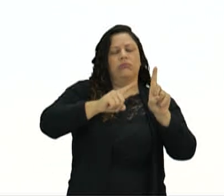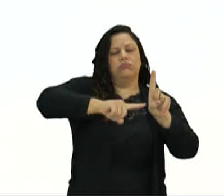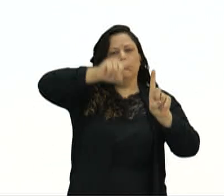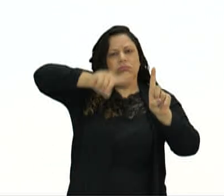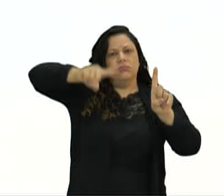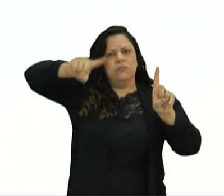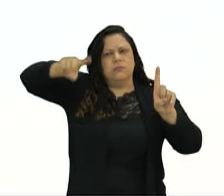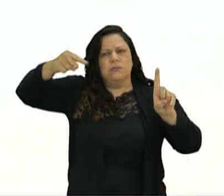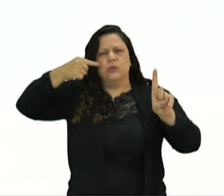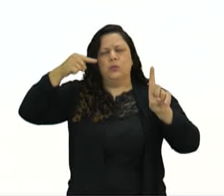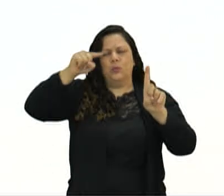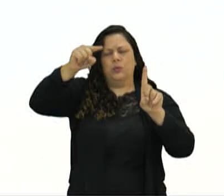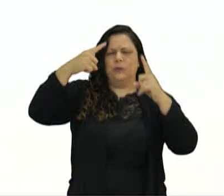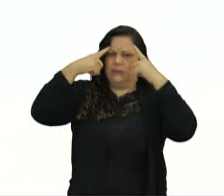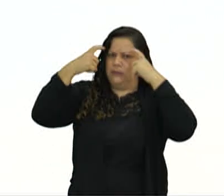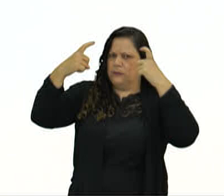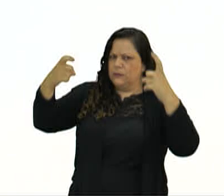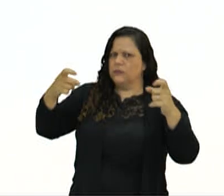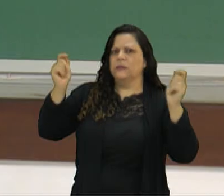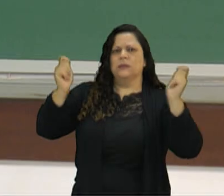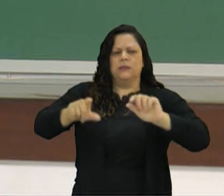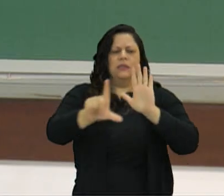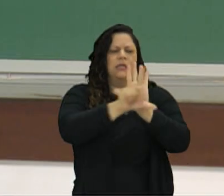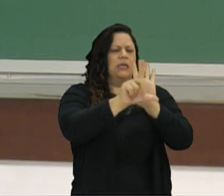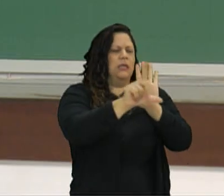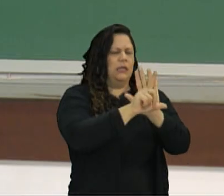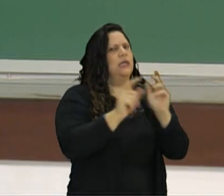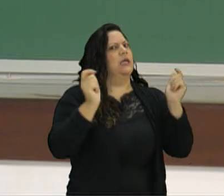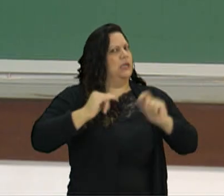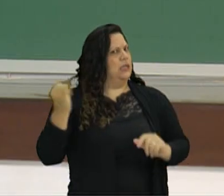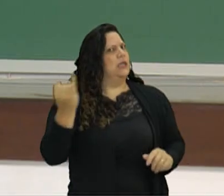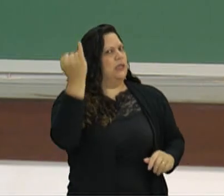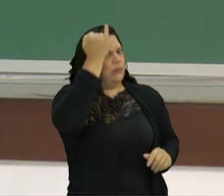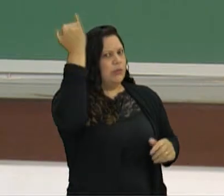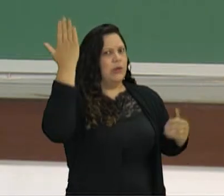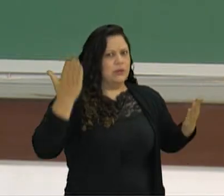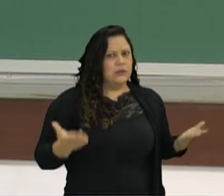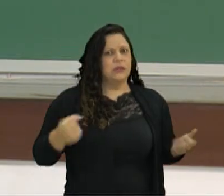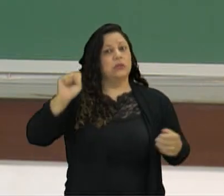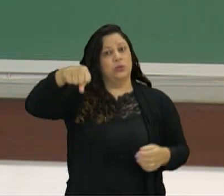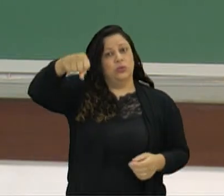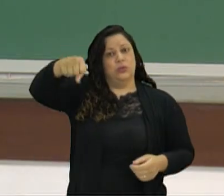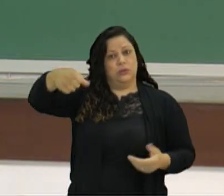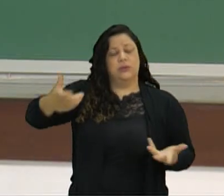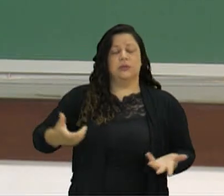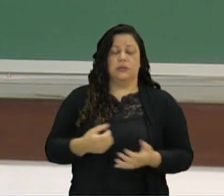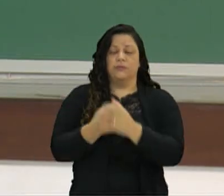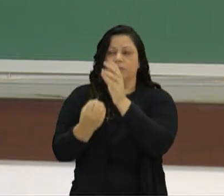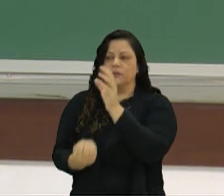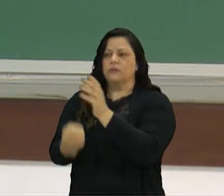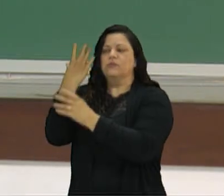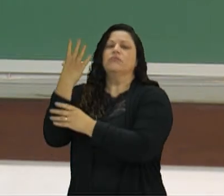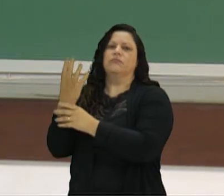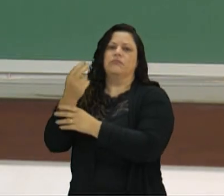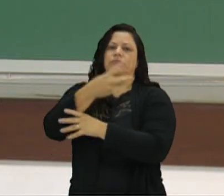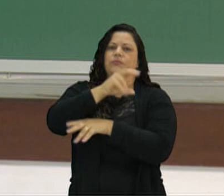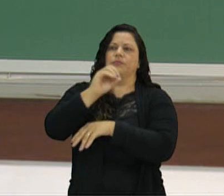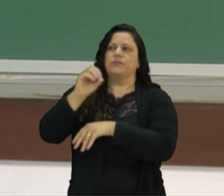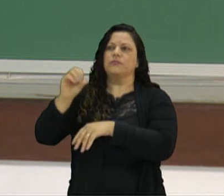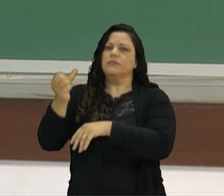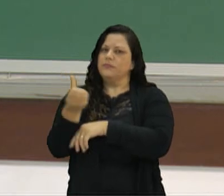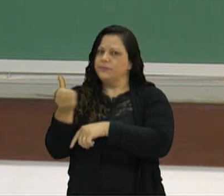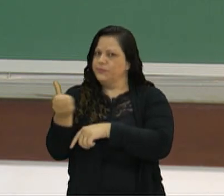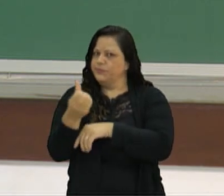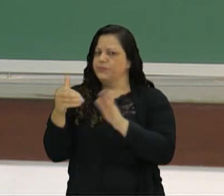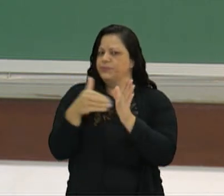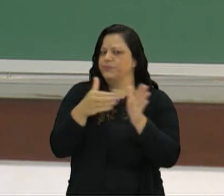que a lei ela tem a sua importância, ela tem a sua funcionalidade, né? Então, desde que ela foi implementada ali em 2006